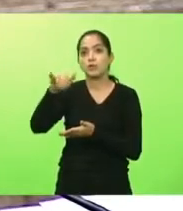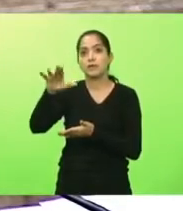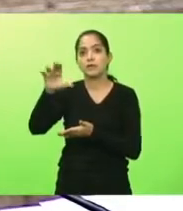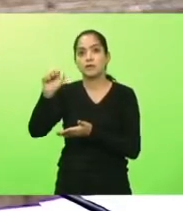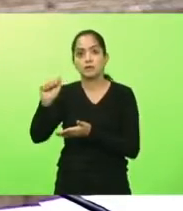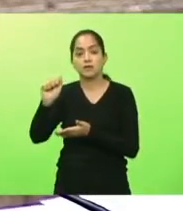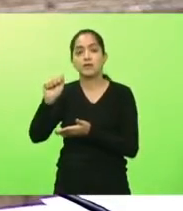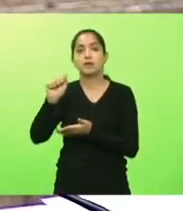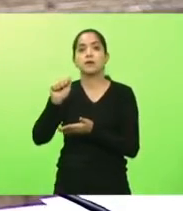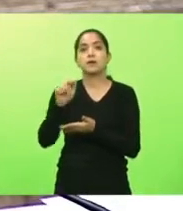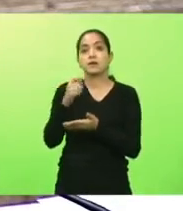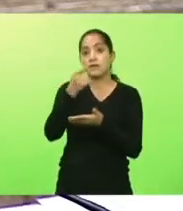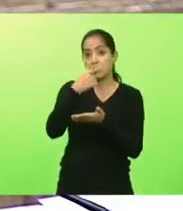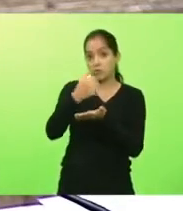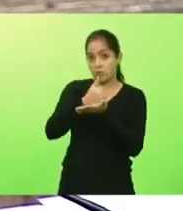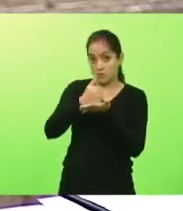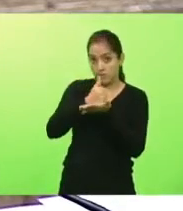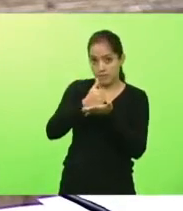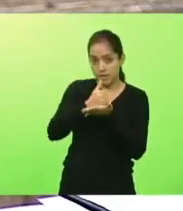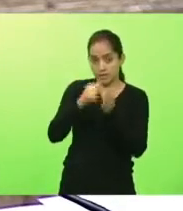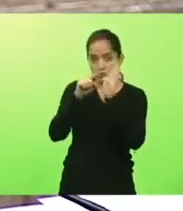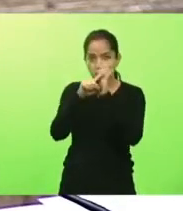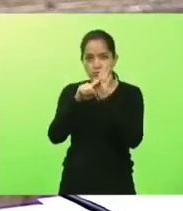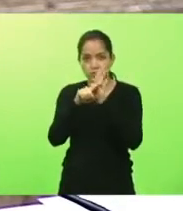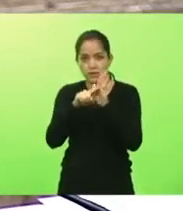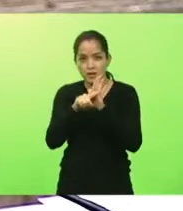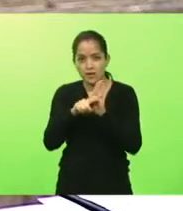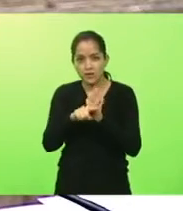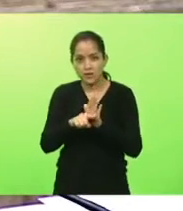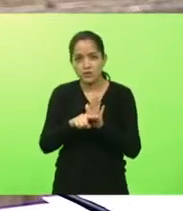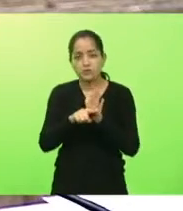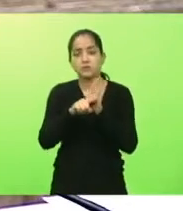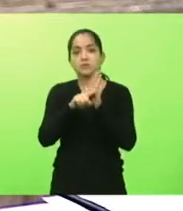segundo um teste que saiu hoje,